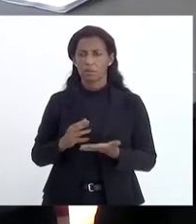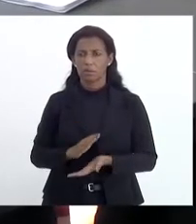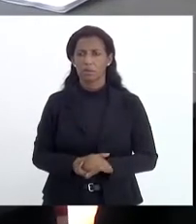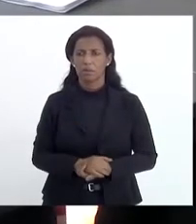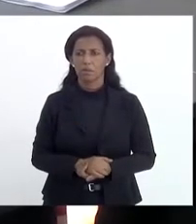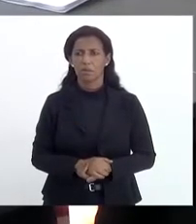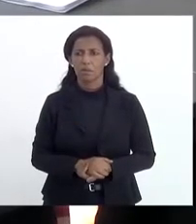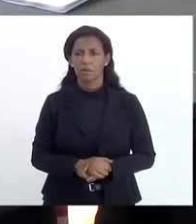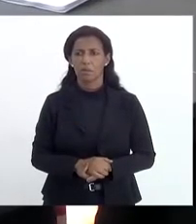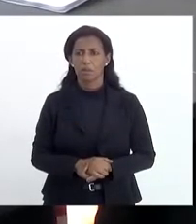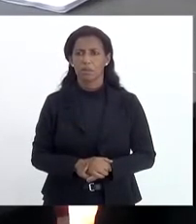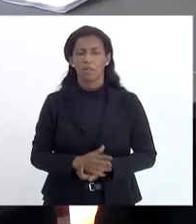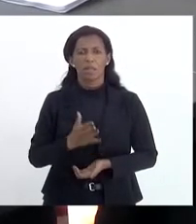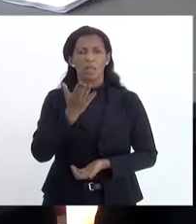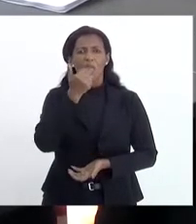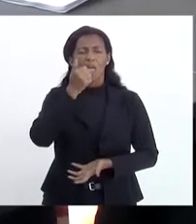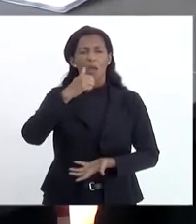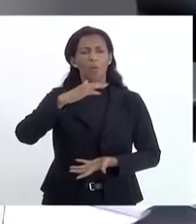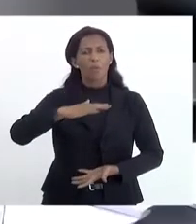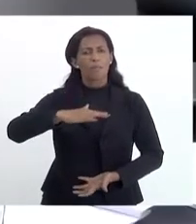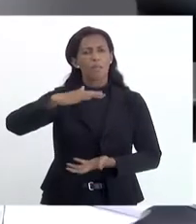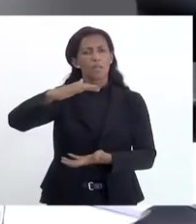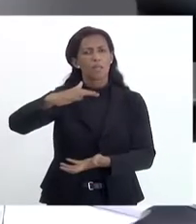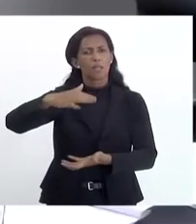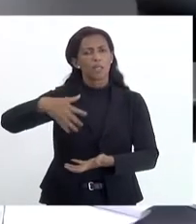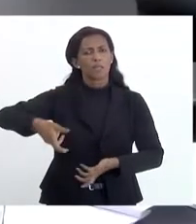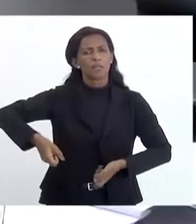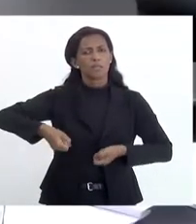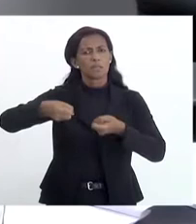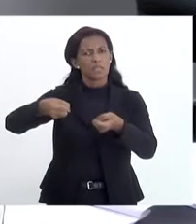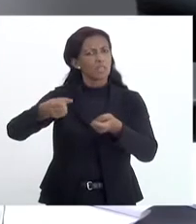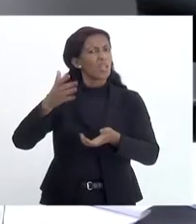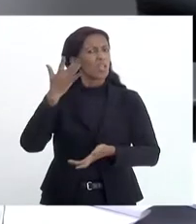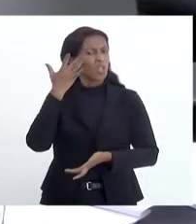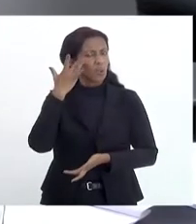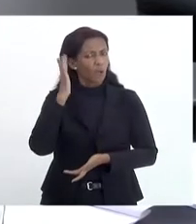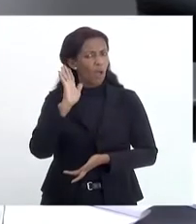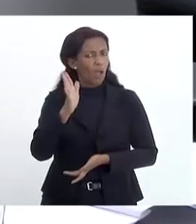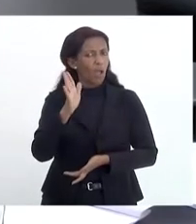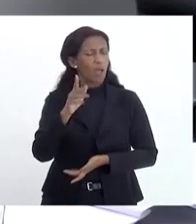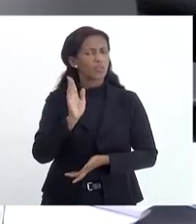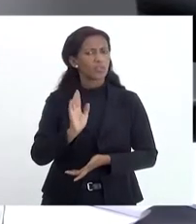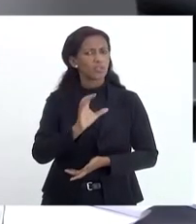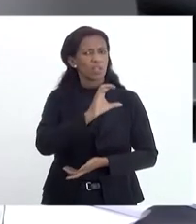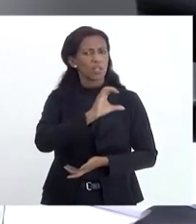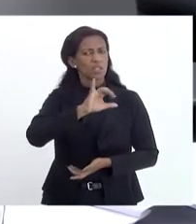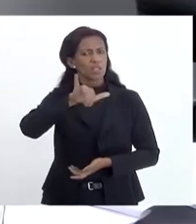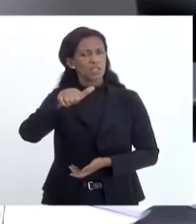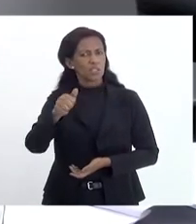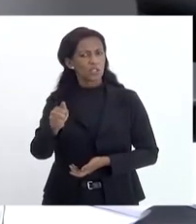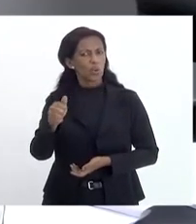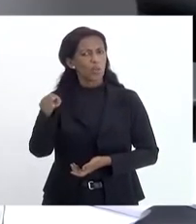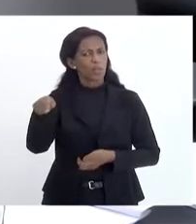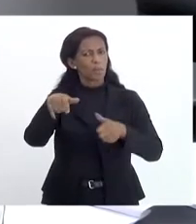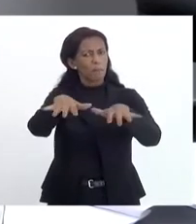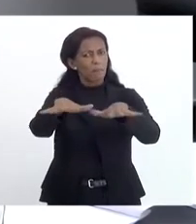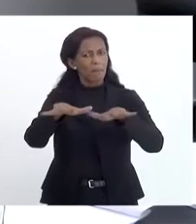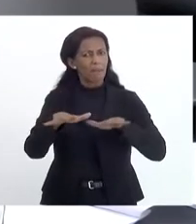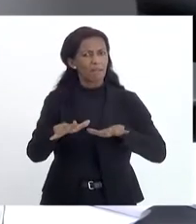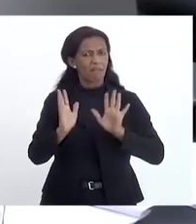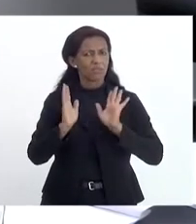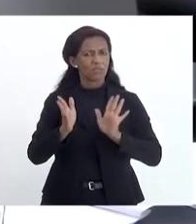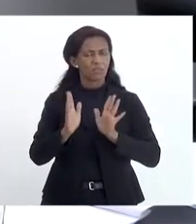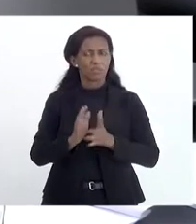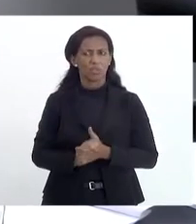É cesta básica. Que produto é esse? Porque esse projeto já tramitou na CCJ, lá no plenário.